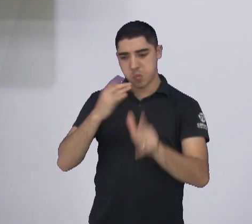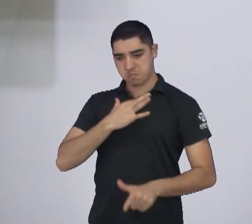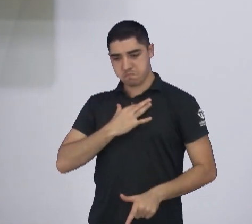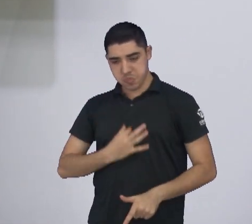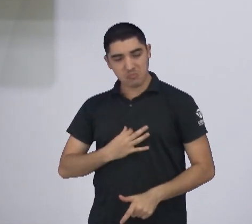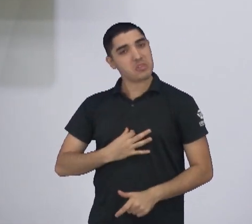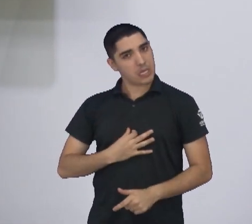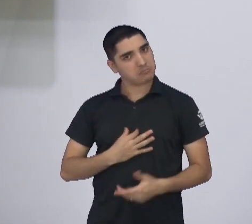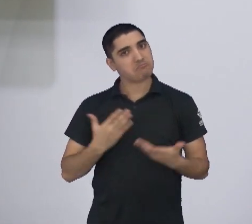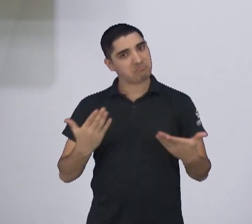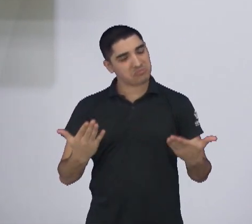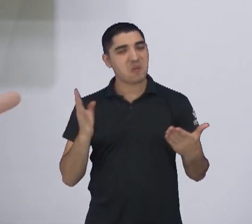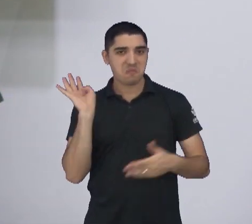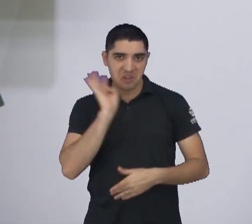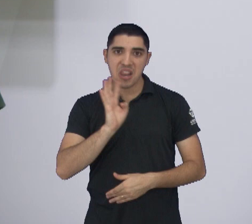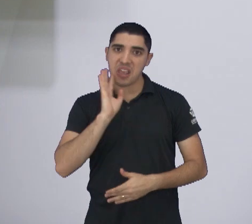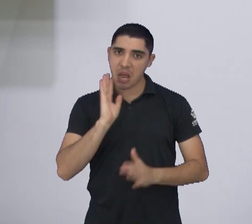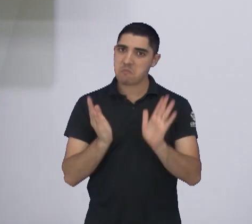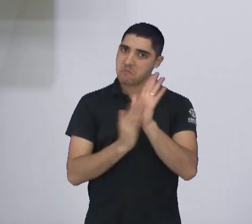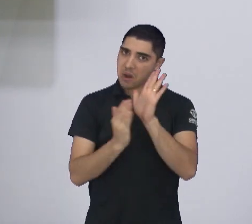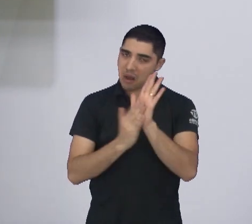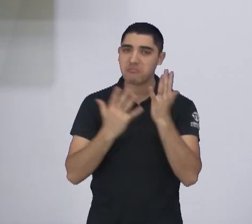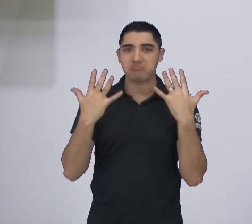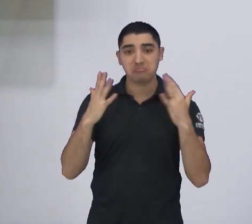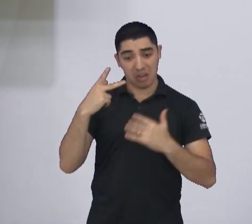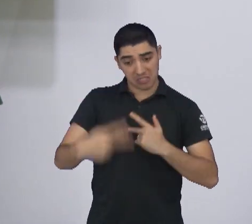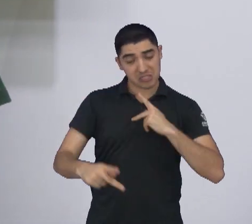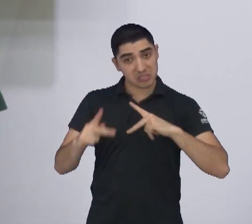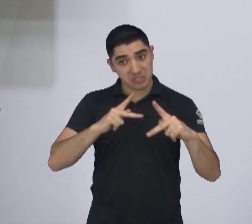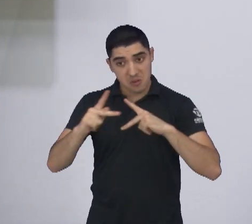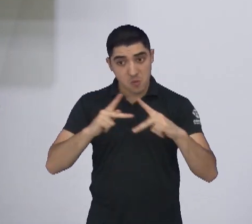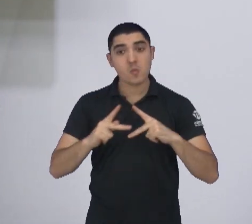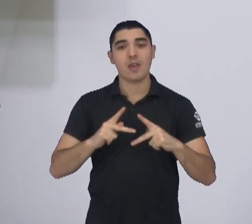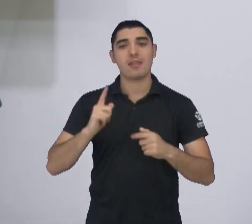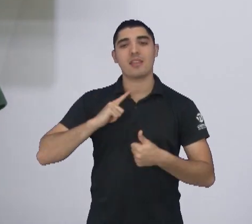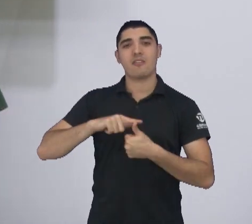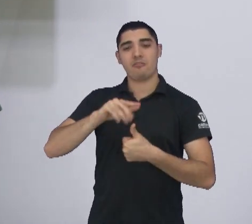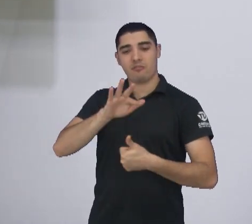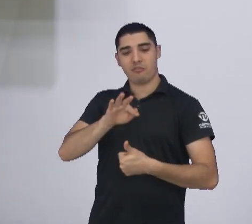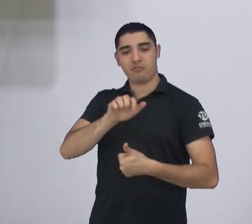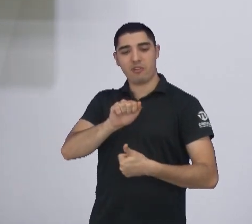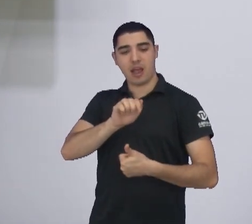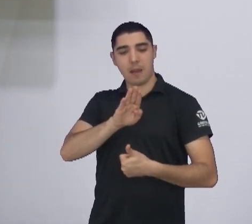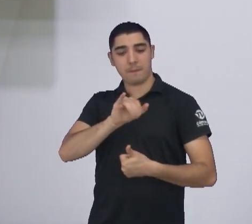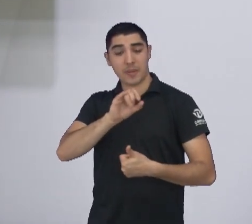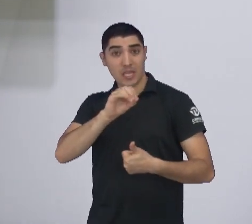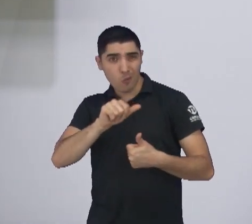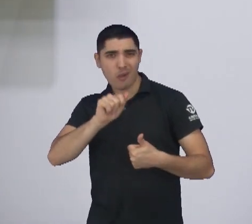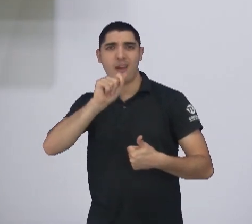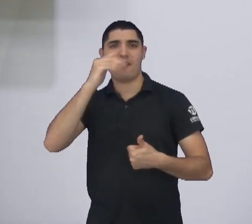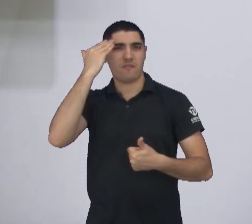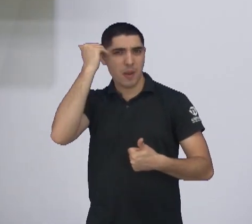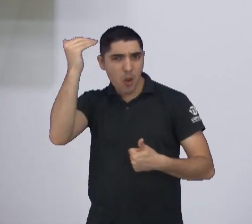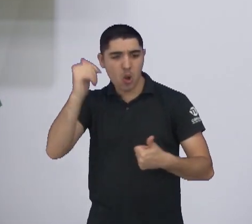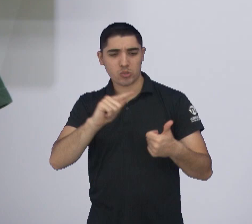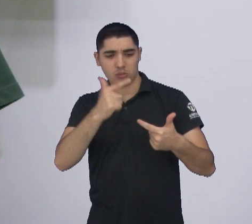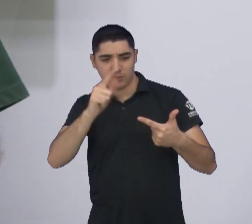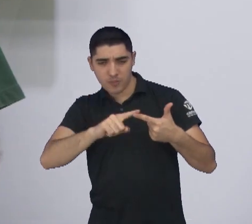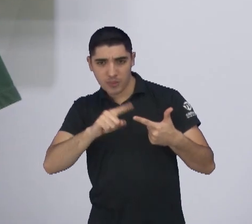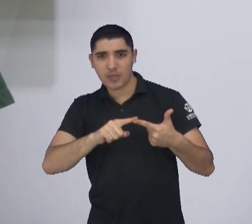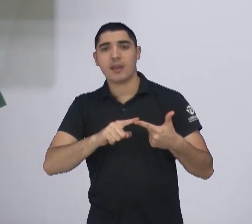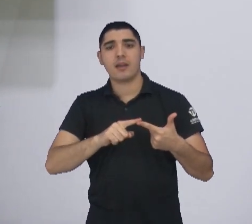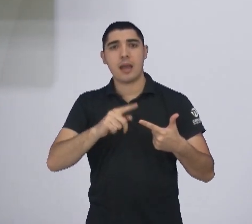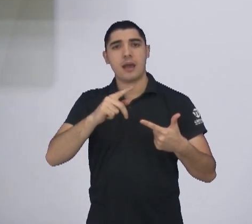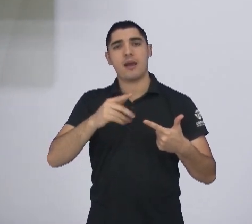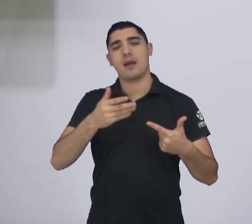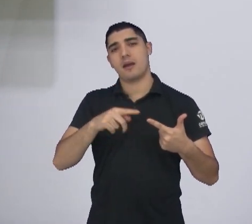muito bacana, né? Aqui São José dos Campos, que é o celeiro de Fabiola Molina, grandes nomes, né, femininos do esporte. Fabiola Molina,